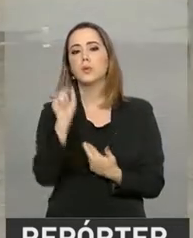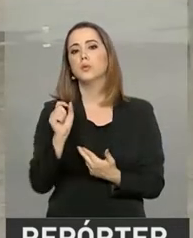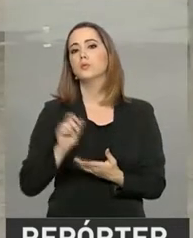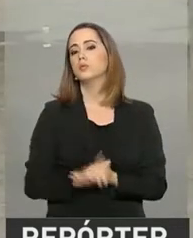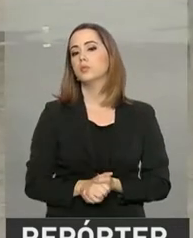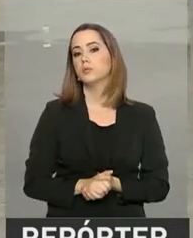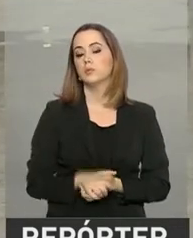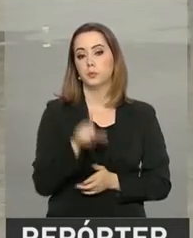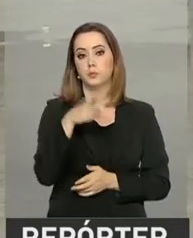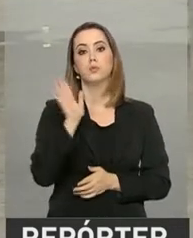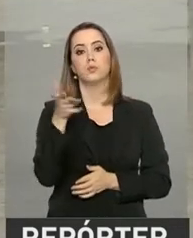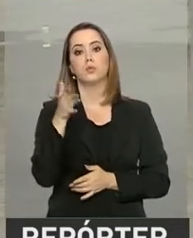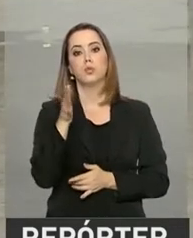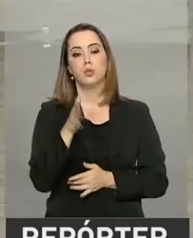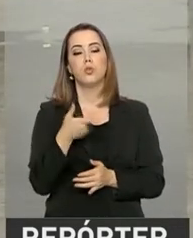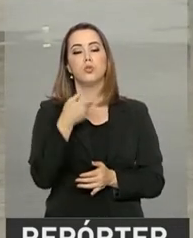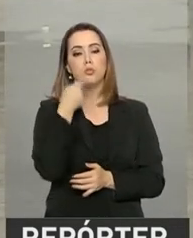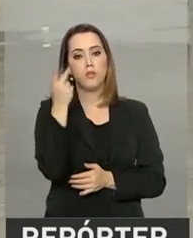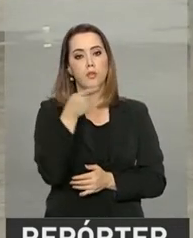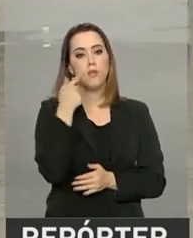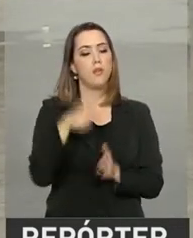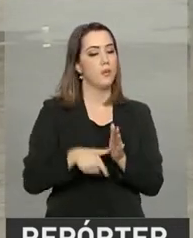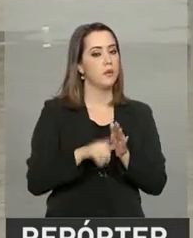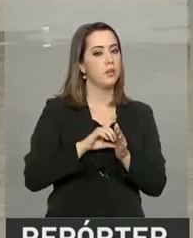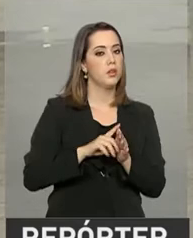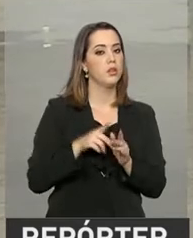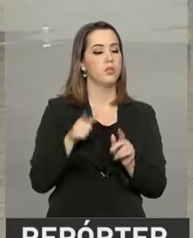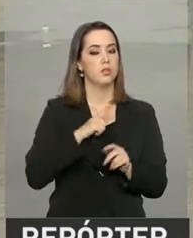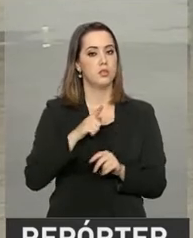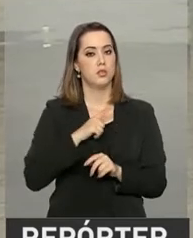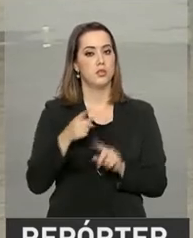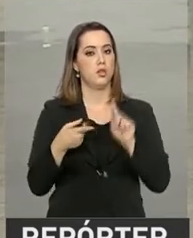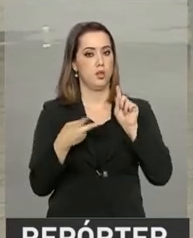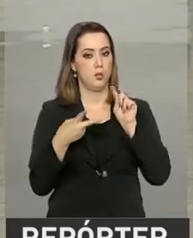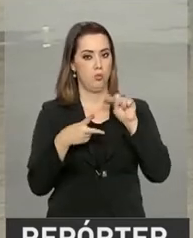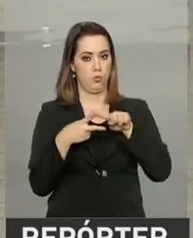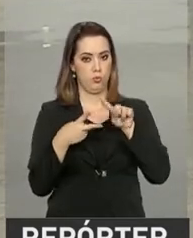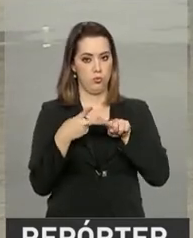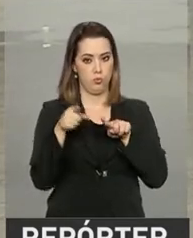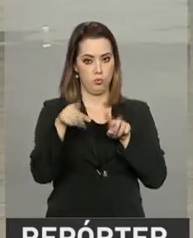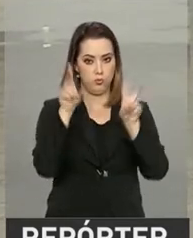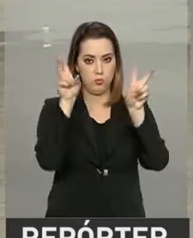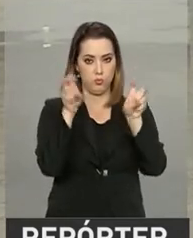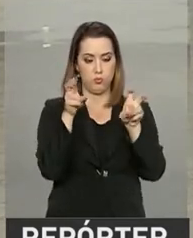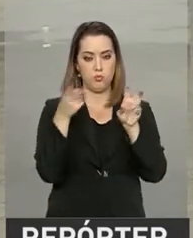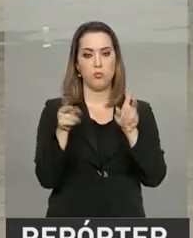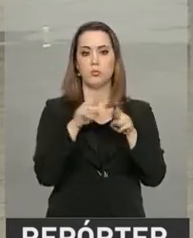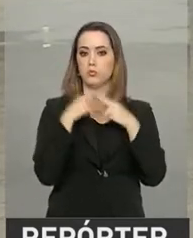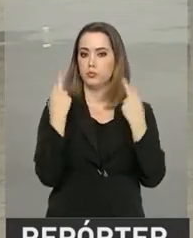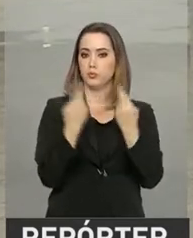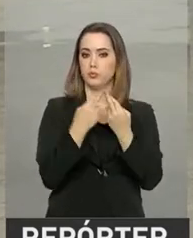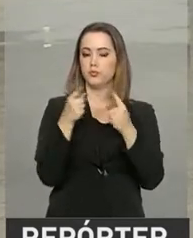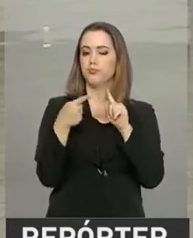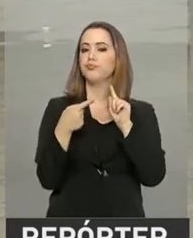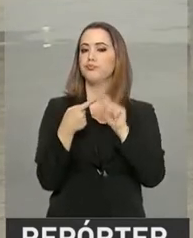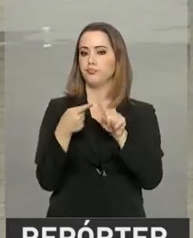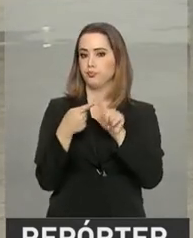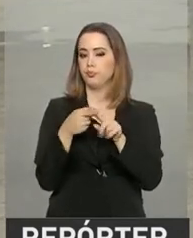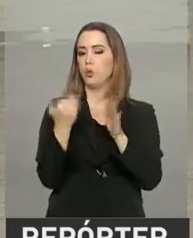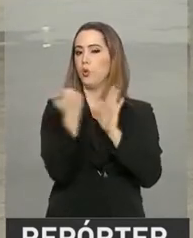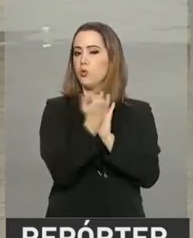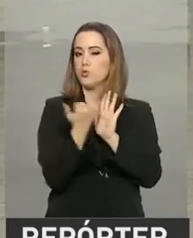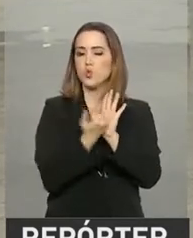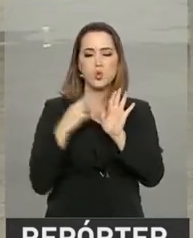já adiantamos aqui nos boletins anteriores são dois os temas desta reunião os projetos que podem ser votados na câmara